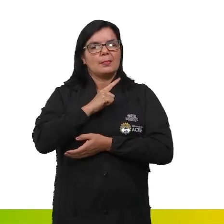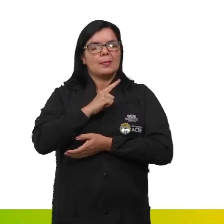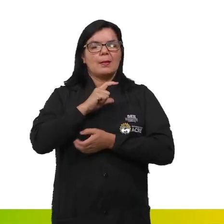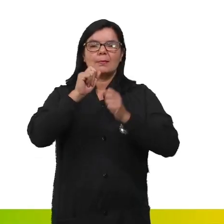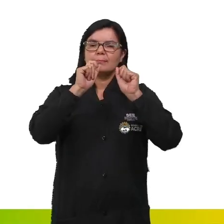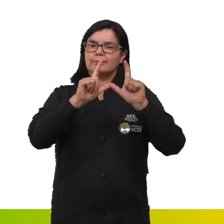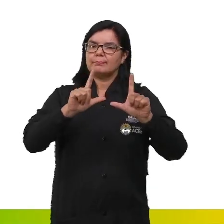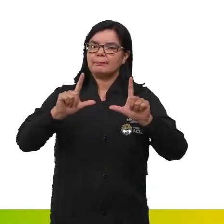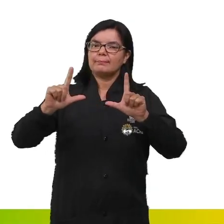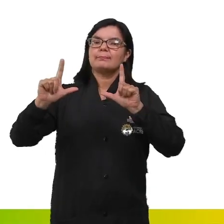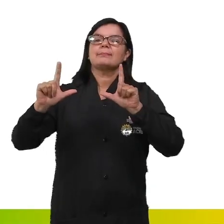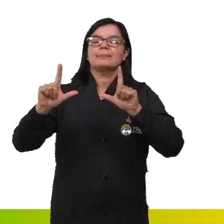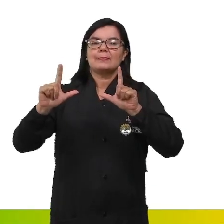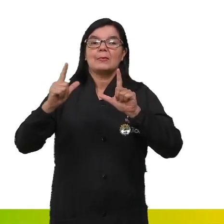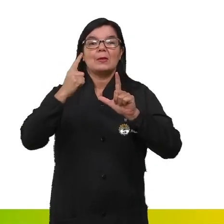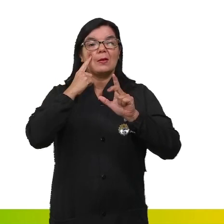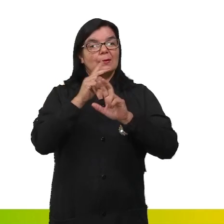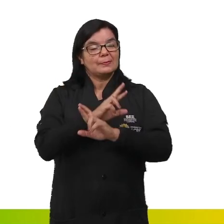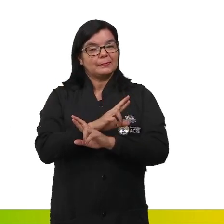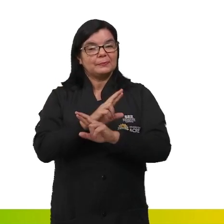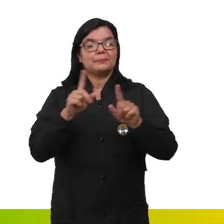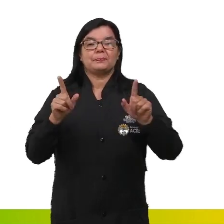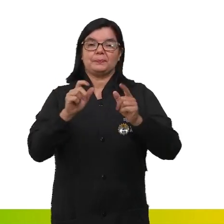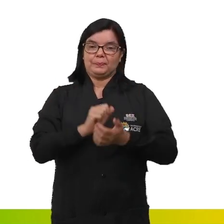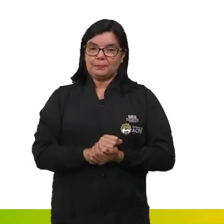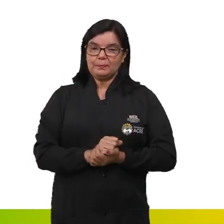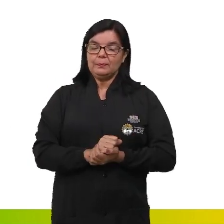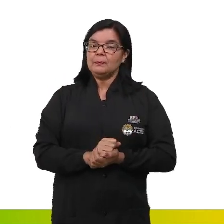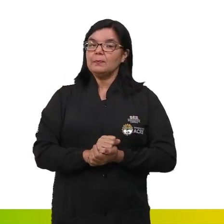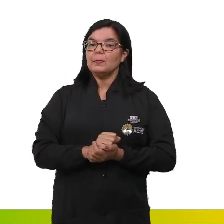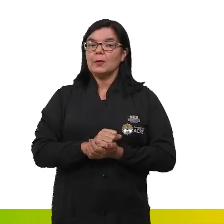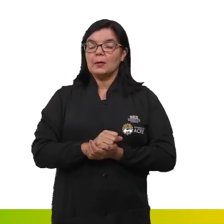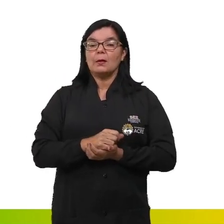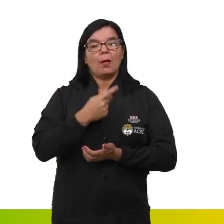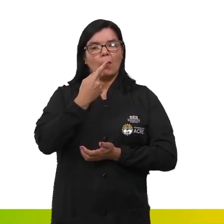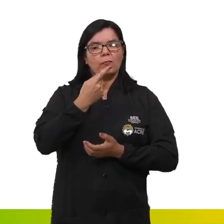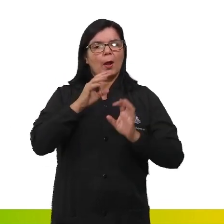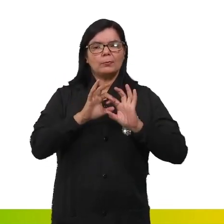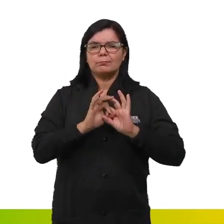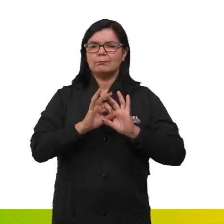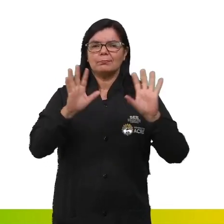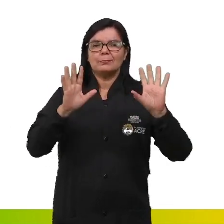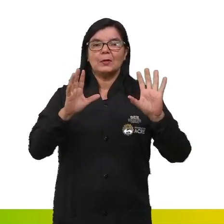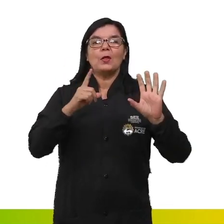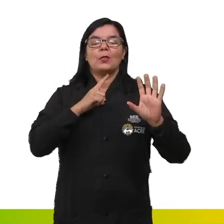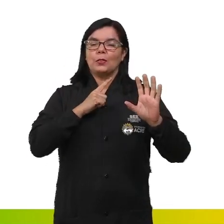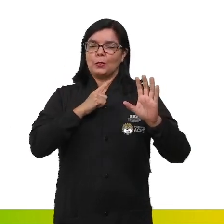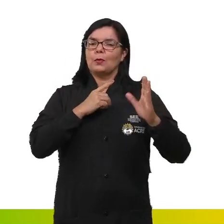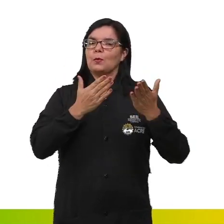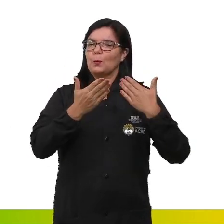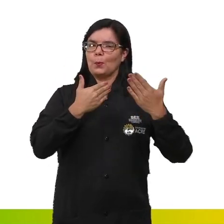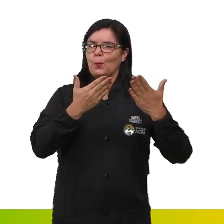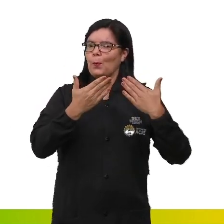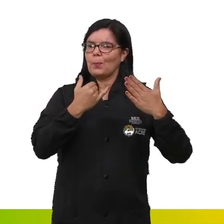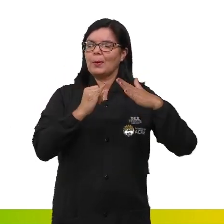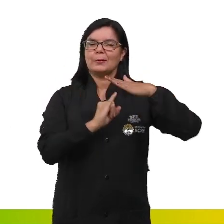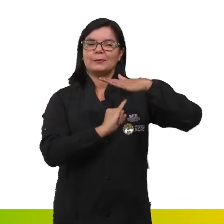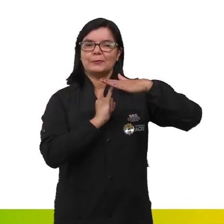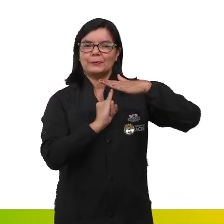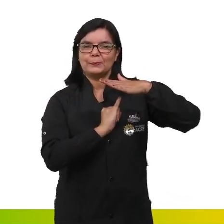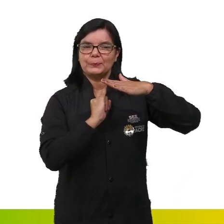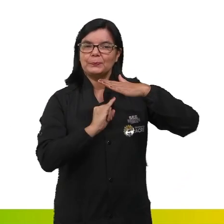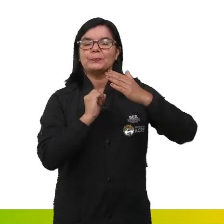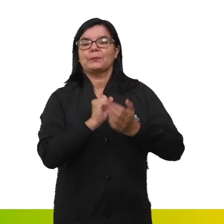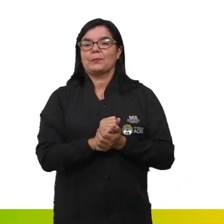para vocês, para fazer essa diferenciação. Que na fala espontânea, eu tenho conversas que são mais